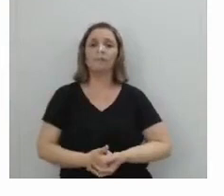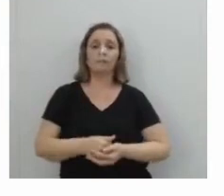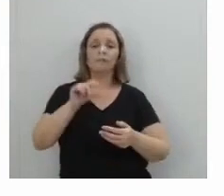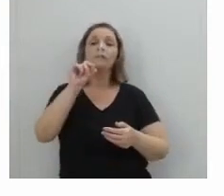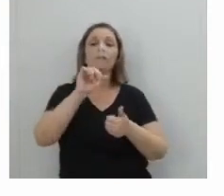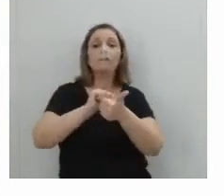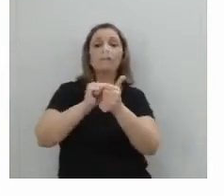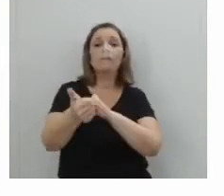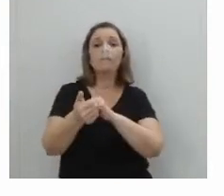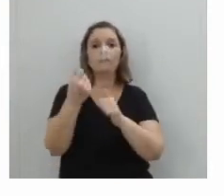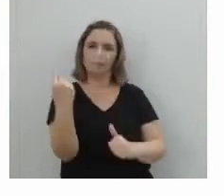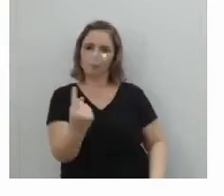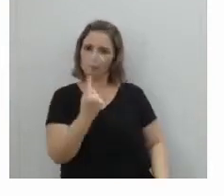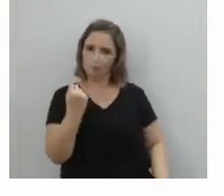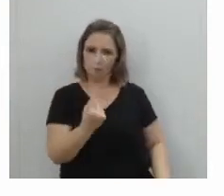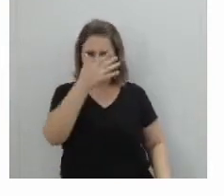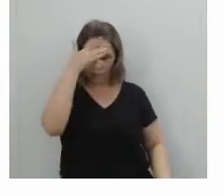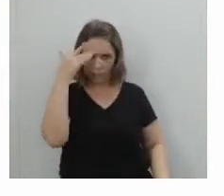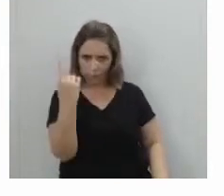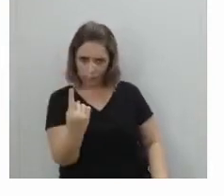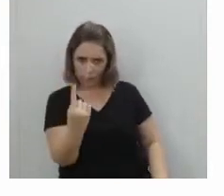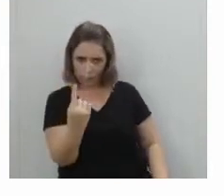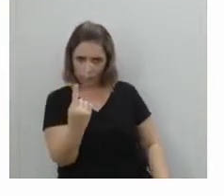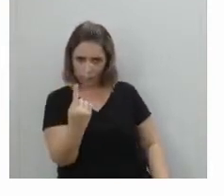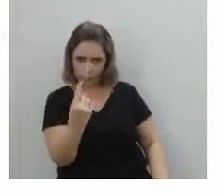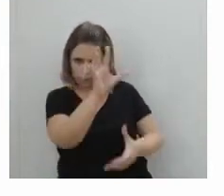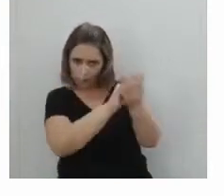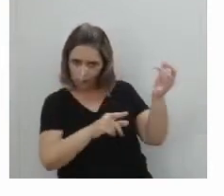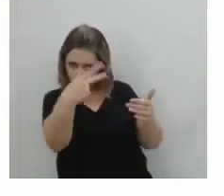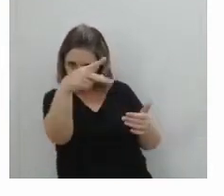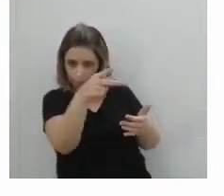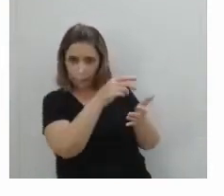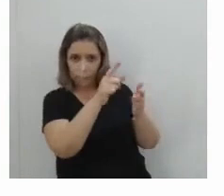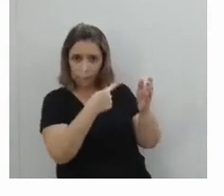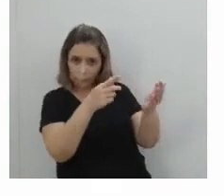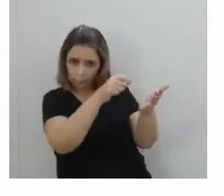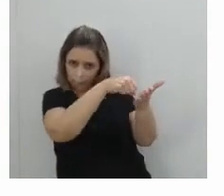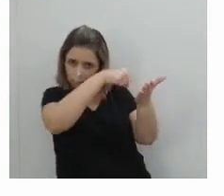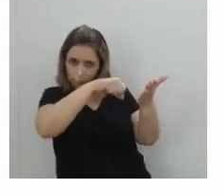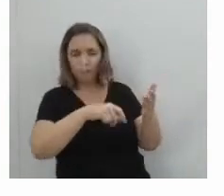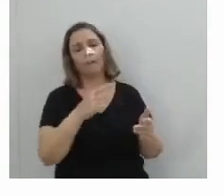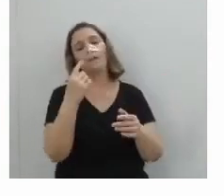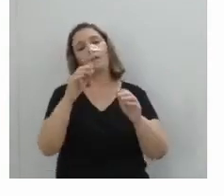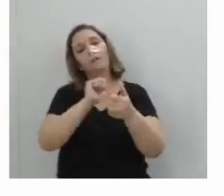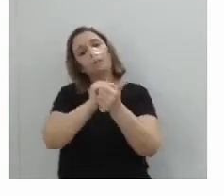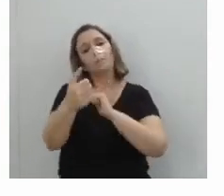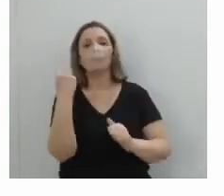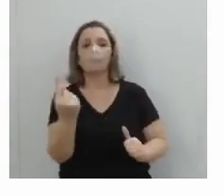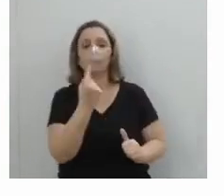são esportes individuais. Lembra aí, toma nota no teu caderno. Esportes individuais